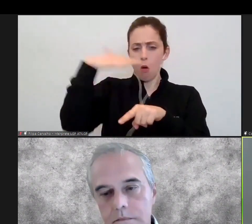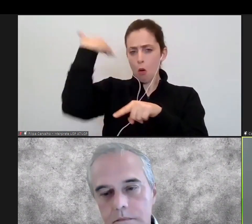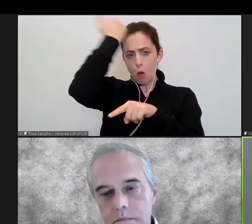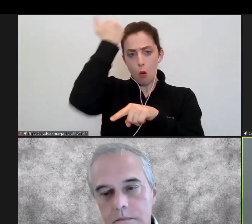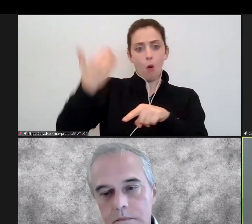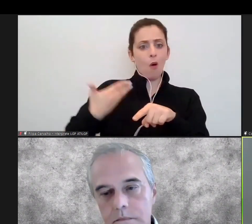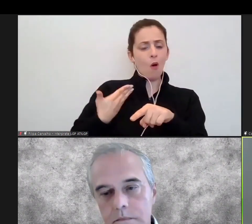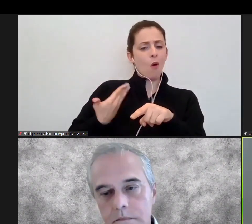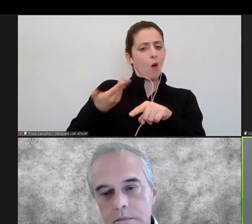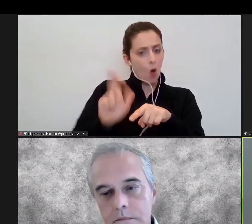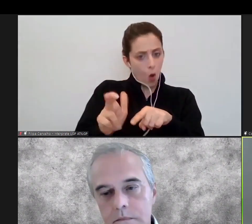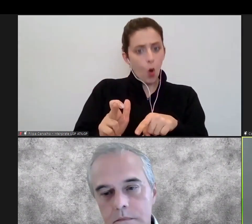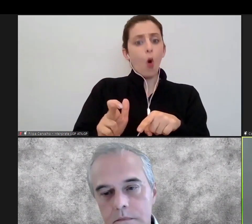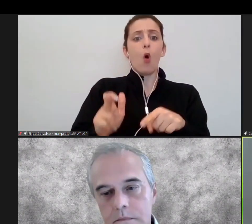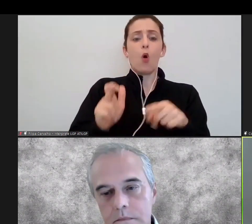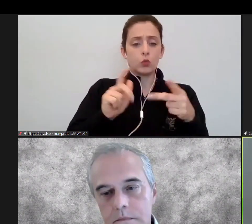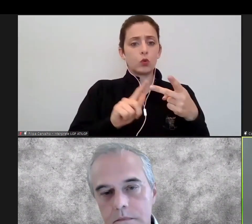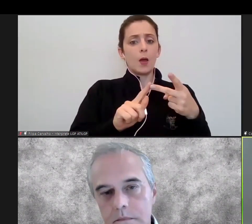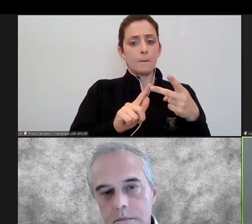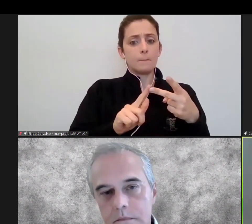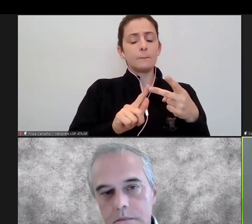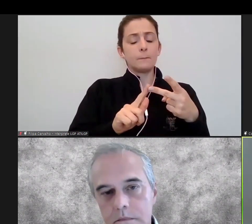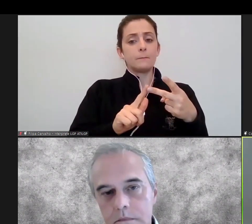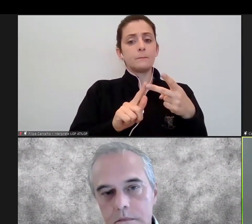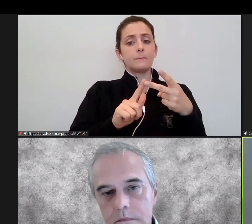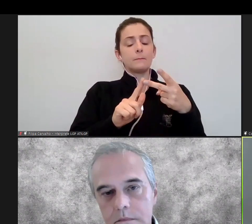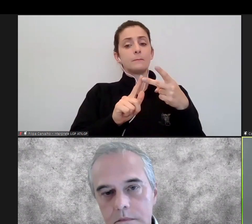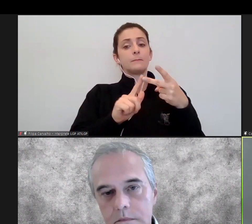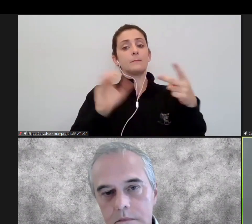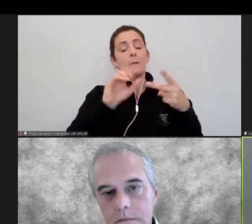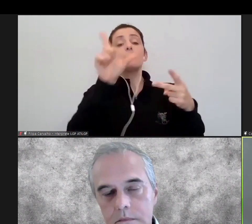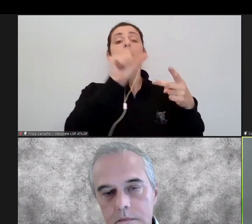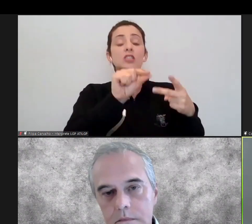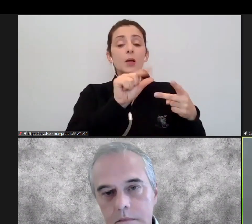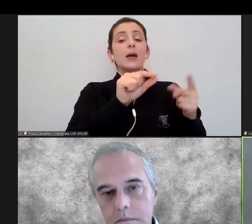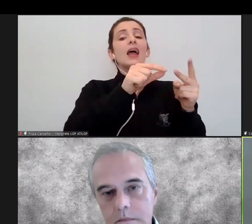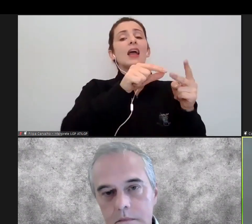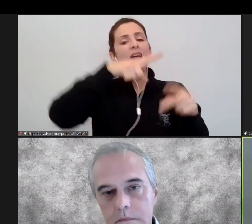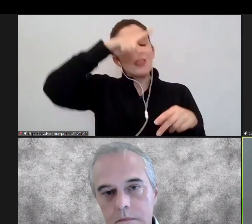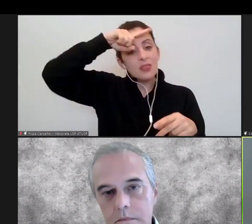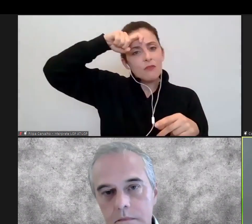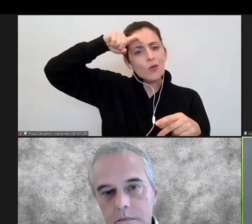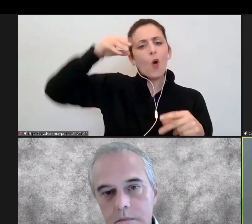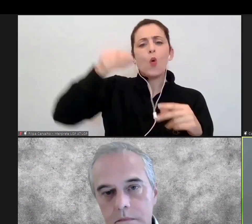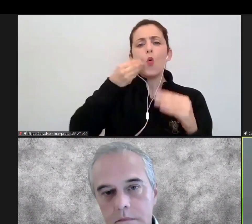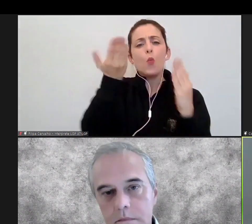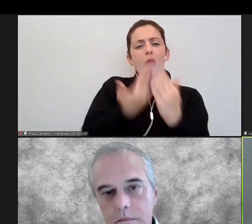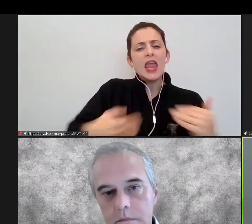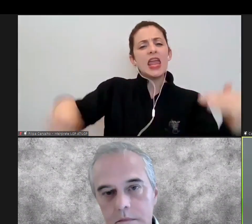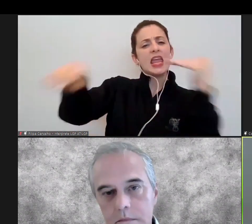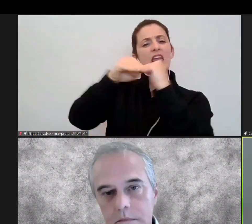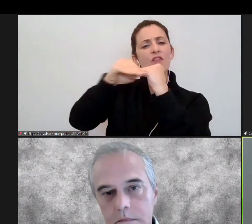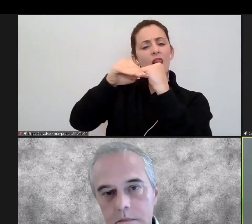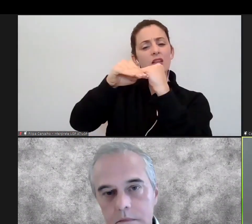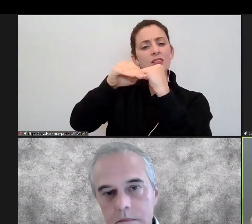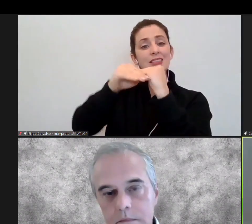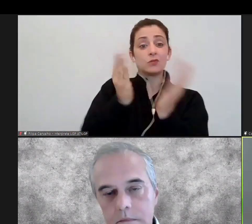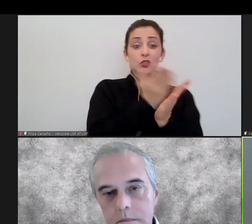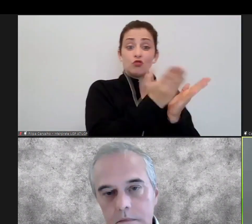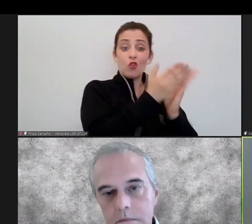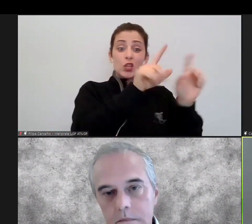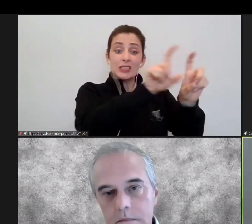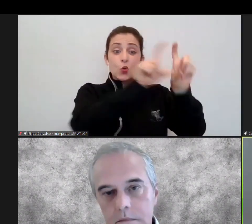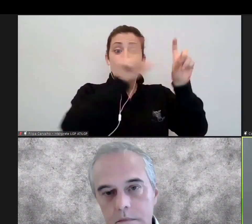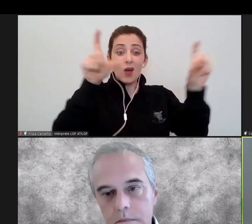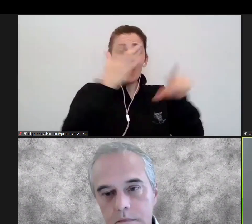mas também aqui a dificuldade que está associada aos processos de equivalência, por exemplo, do ensino secundário. Isto são processos